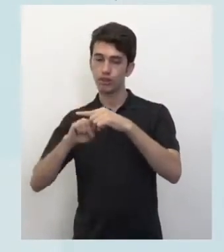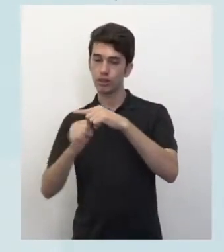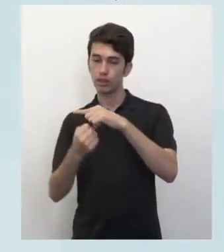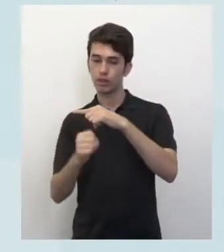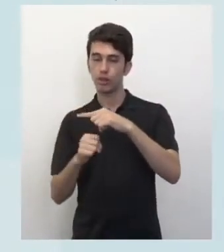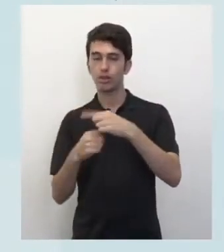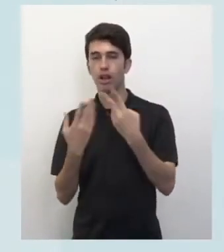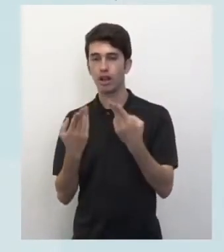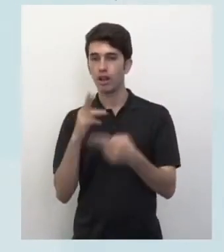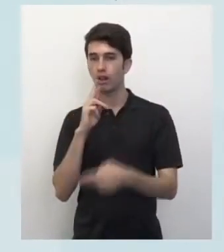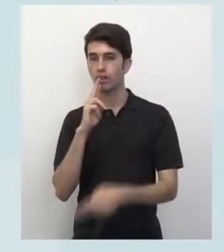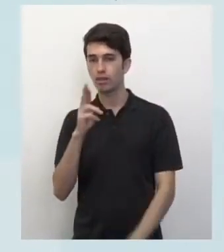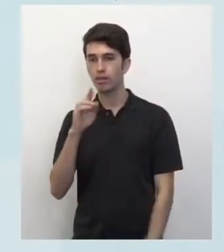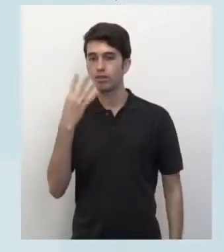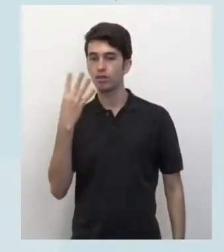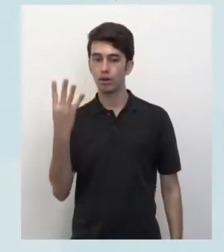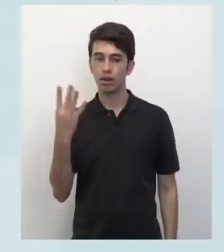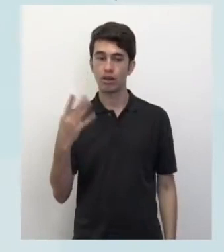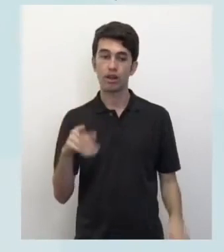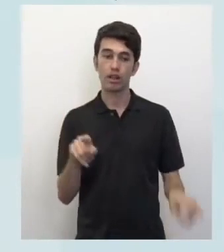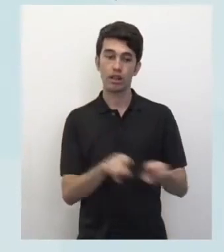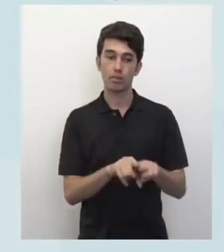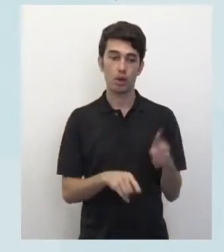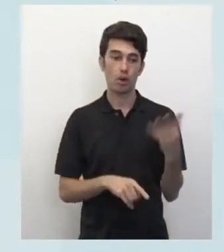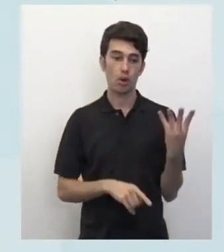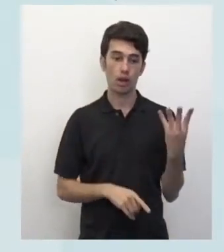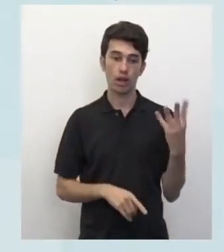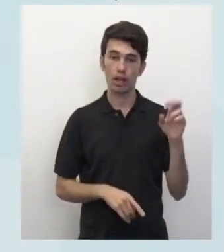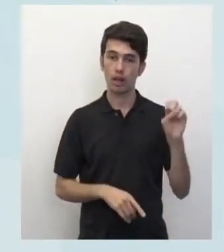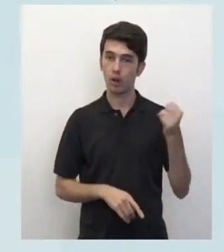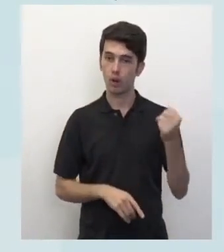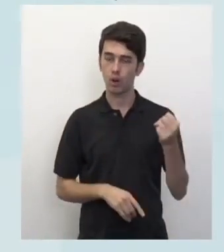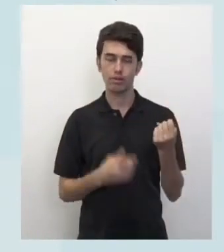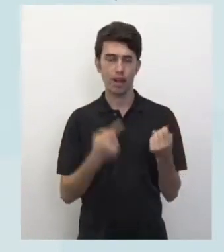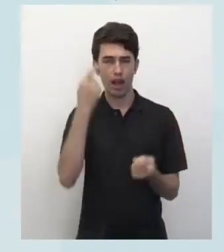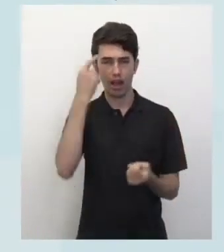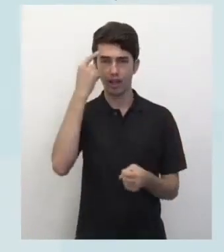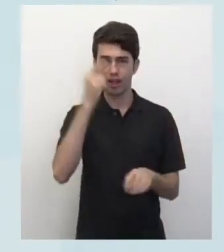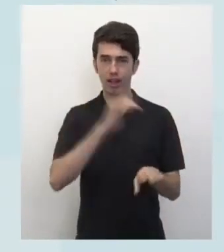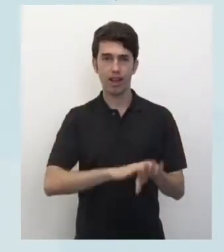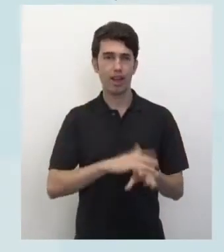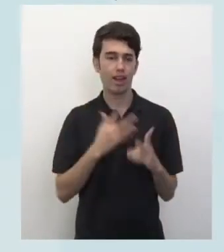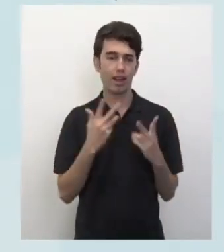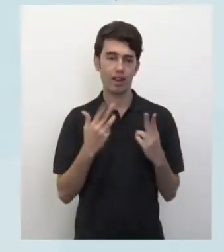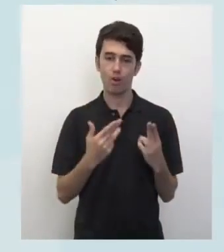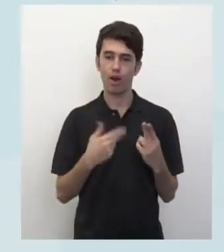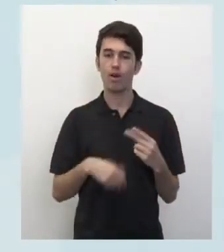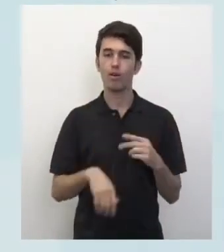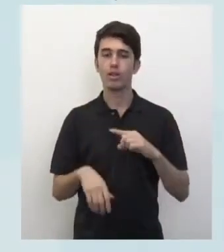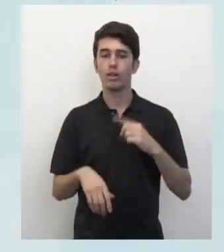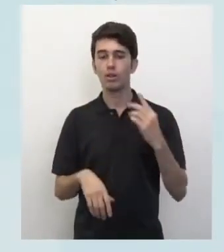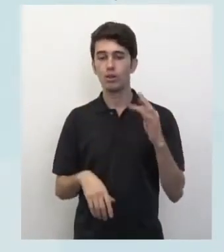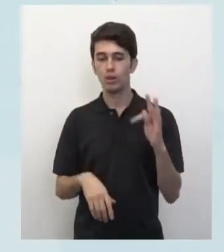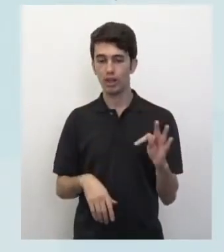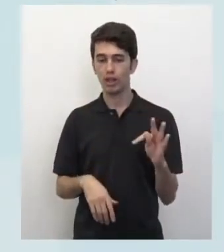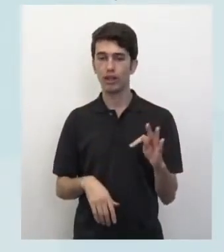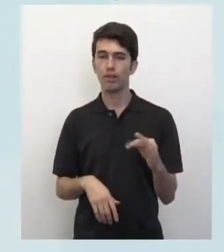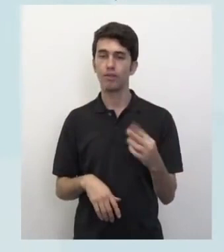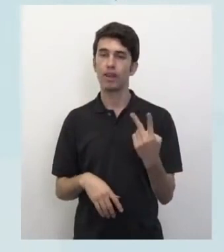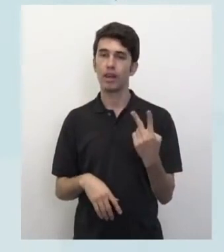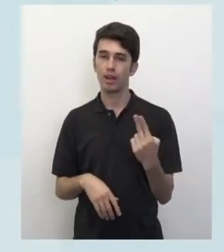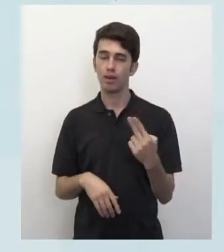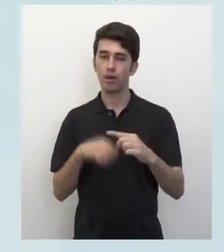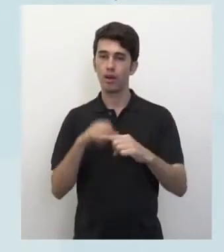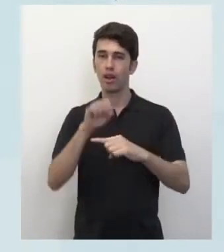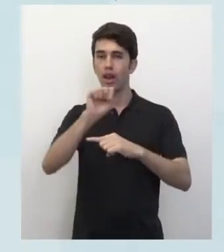nenhum. E lá no 48, a ideia, o raciocínio é rigorosamente o mesmo, né? Optamos aí, tá, pela segunda